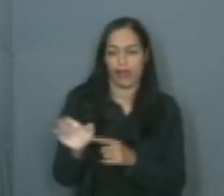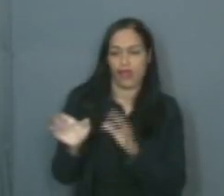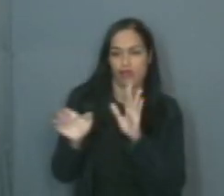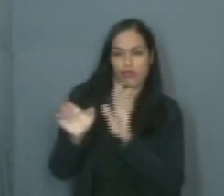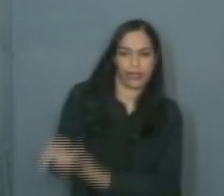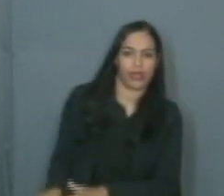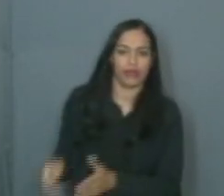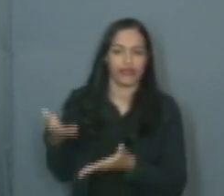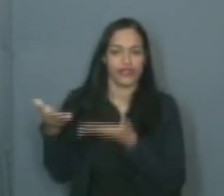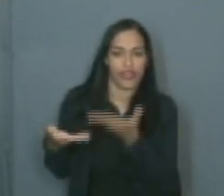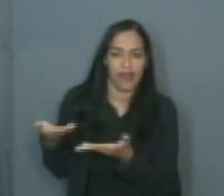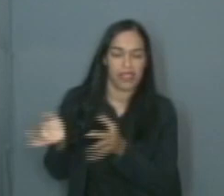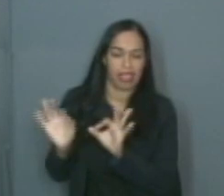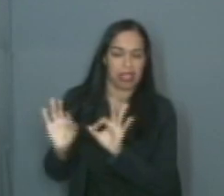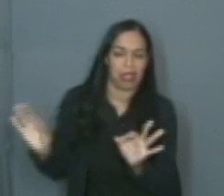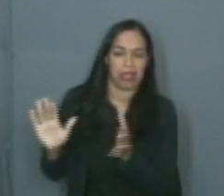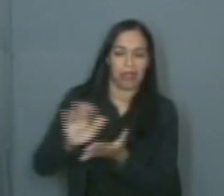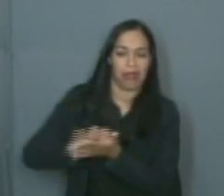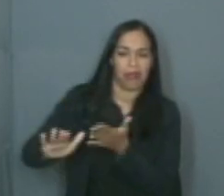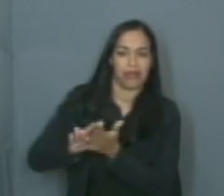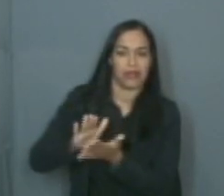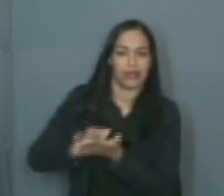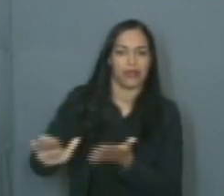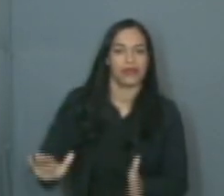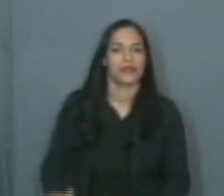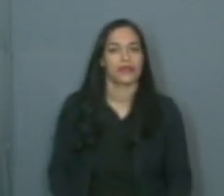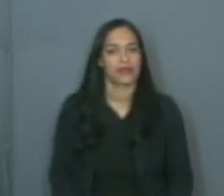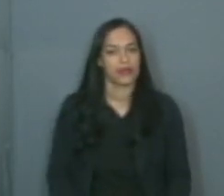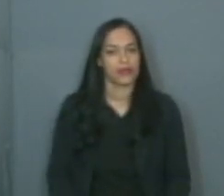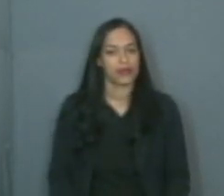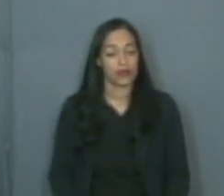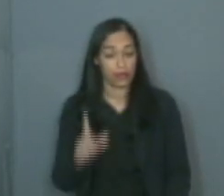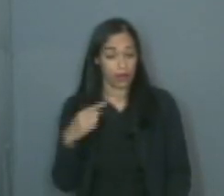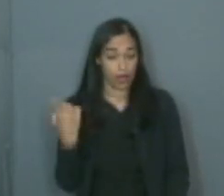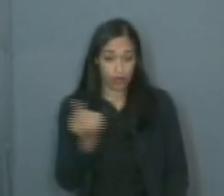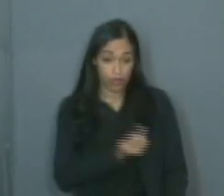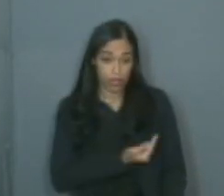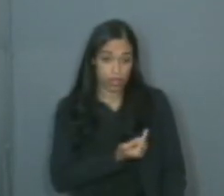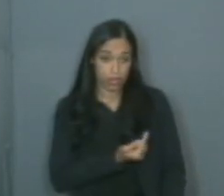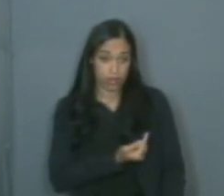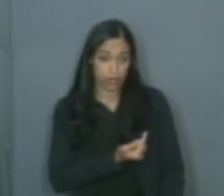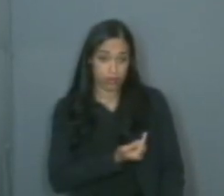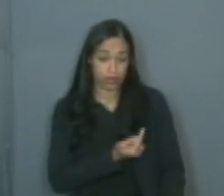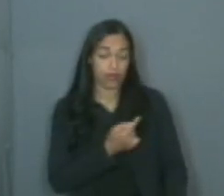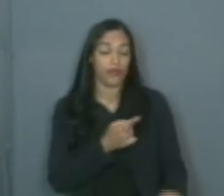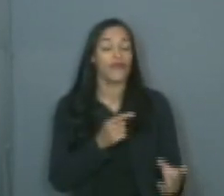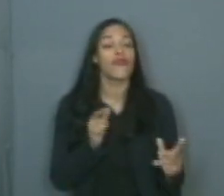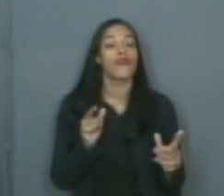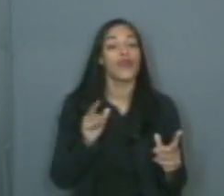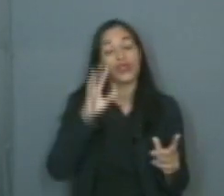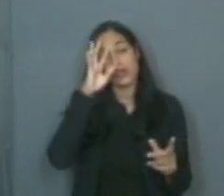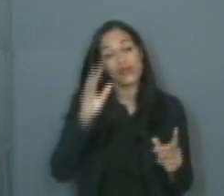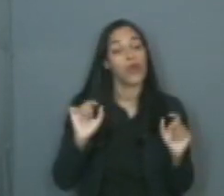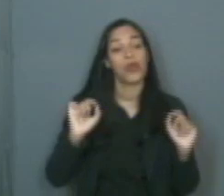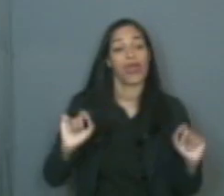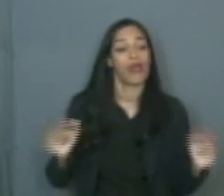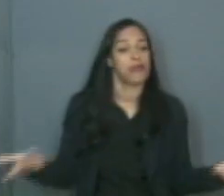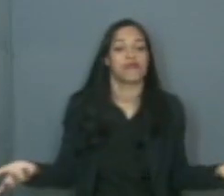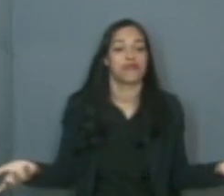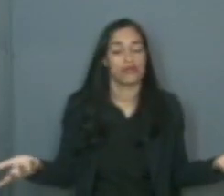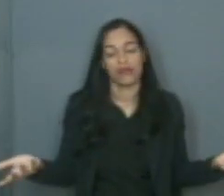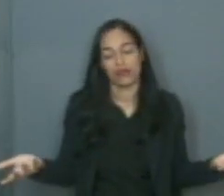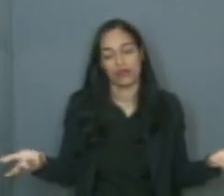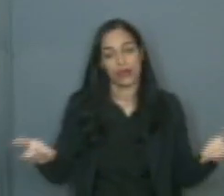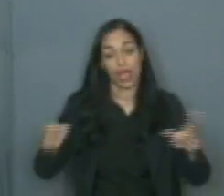nada. Para onde a gente vai disso? Toda a sociedade,